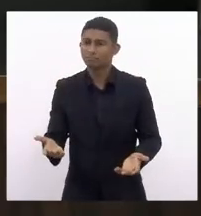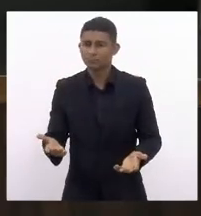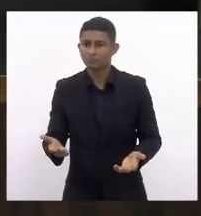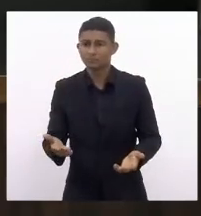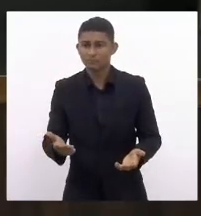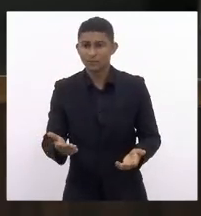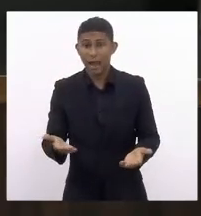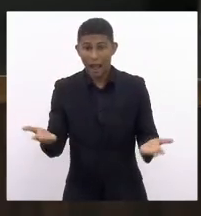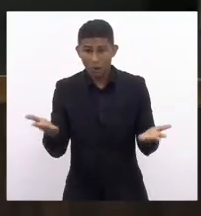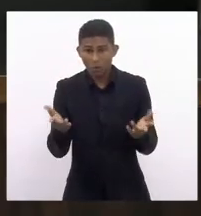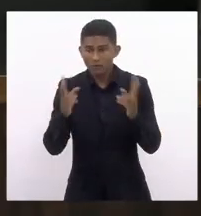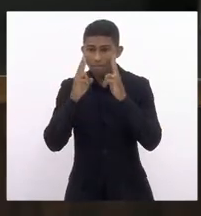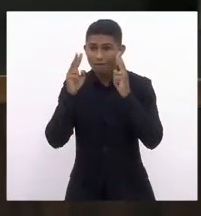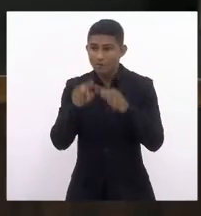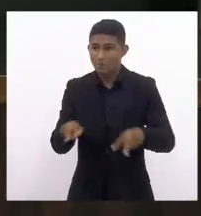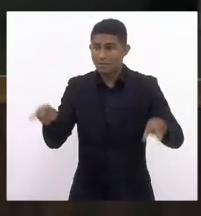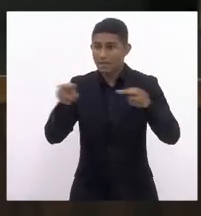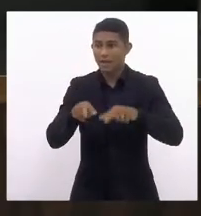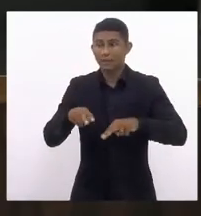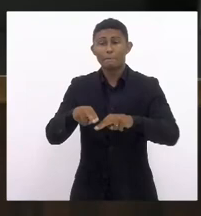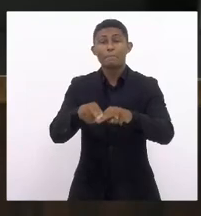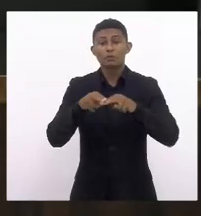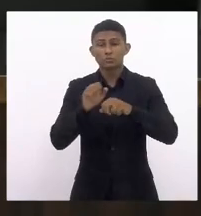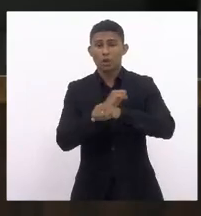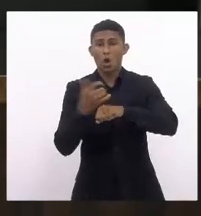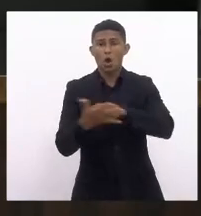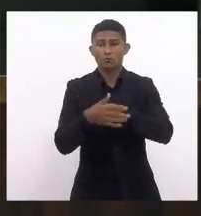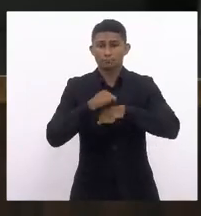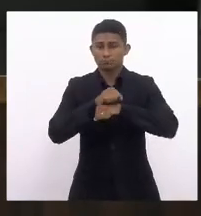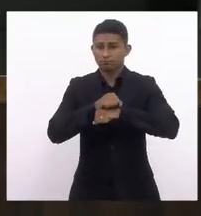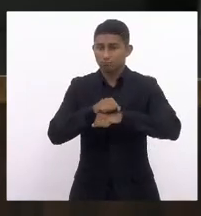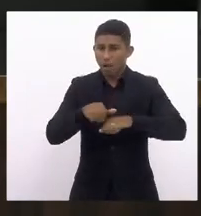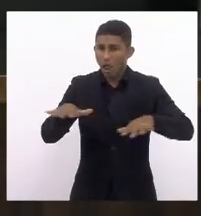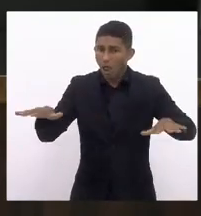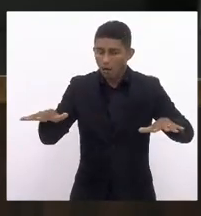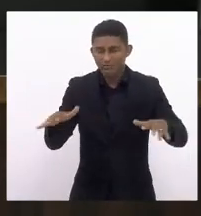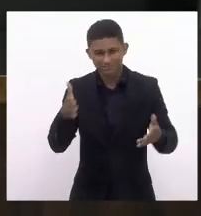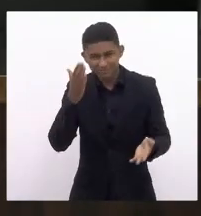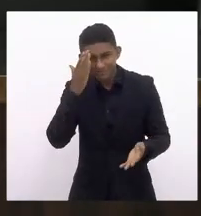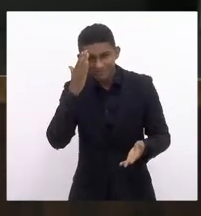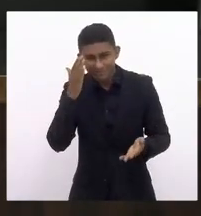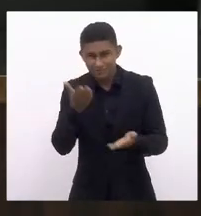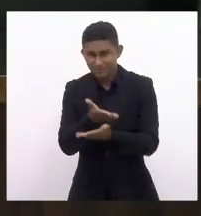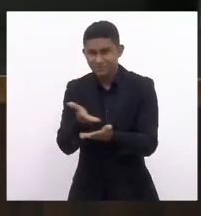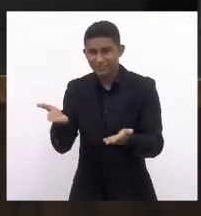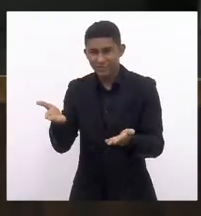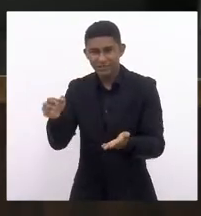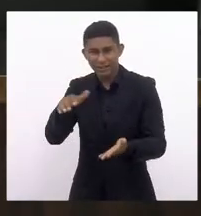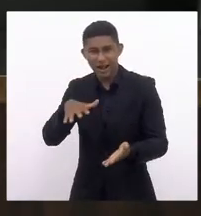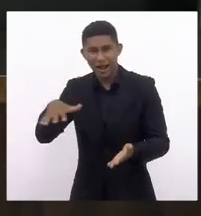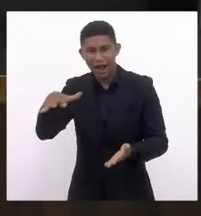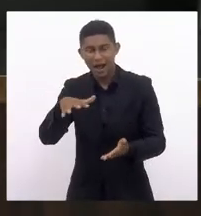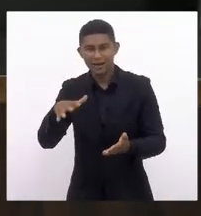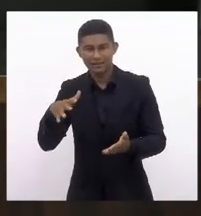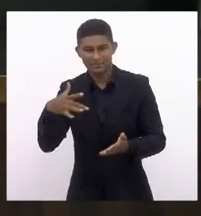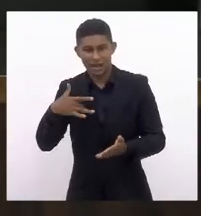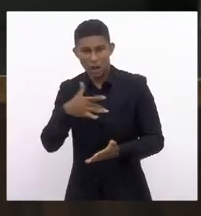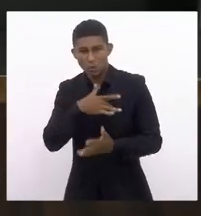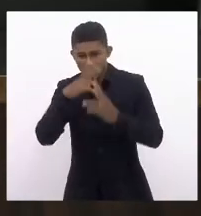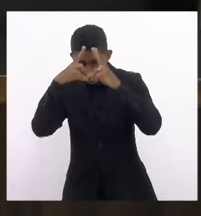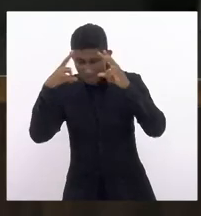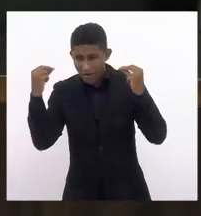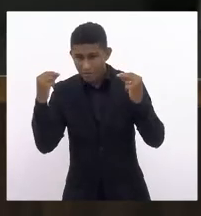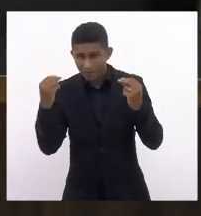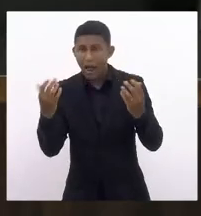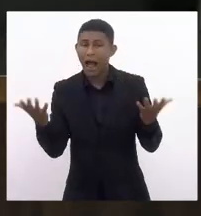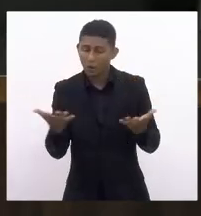ganharam visibilidade na pandemia, esses profissionais e essas profissionais, que na sua maioria são mulheres, que agora ganham o